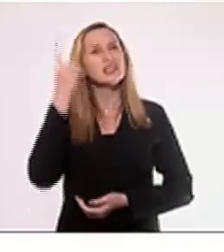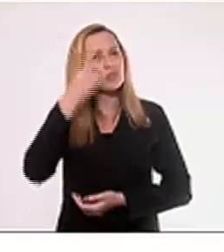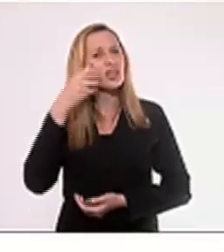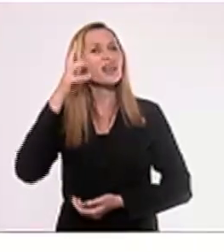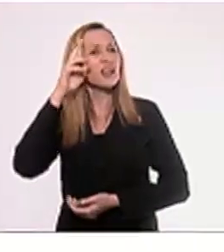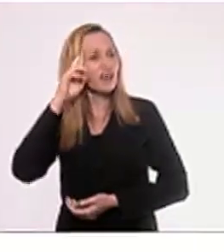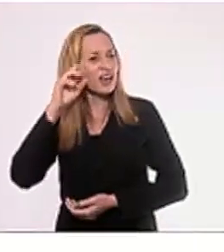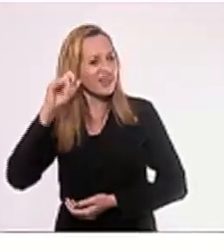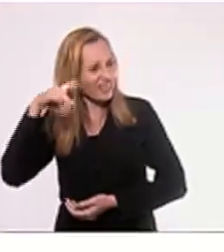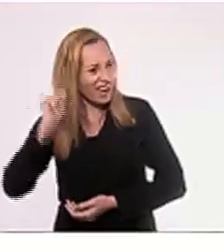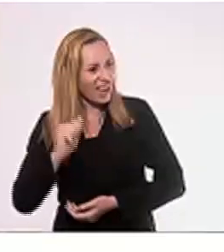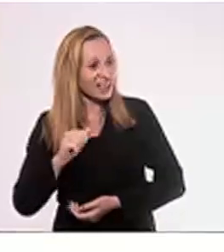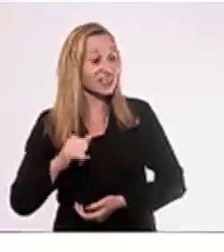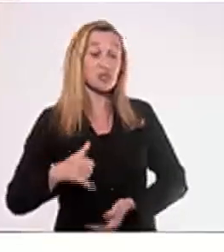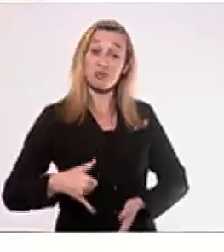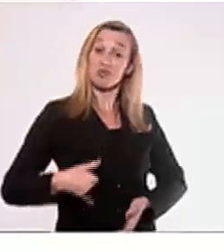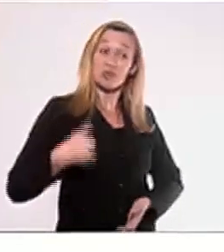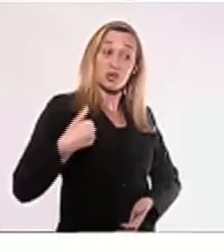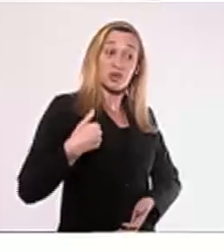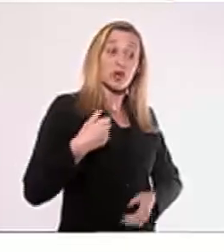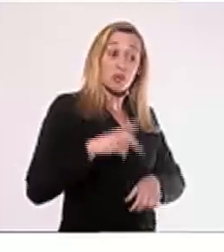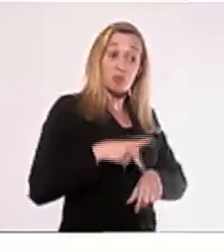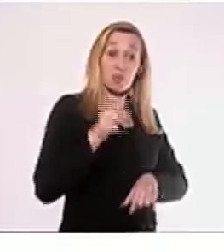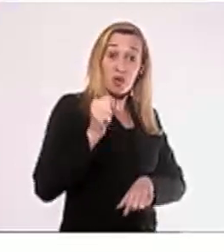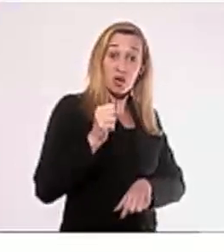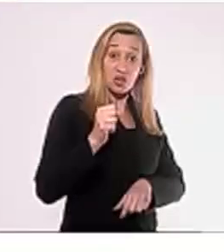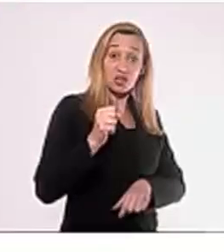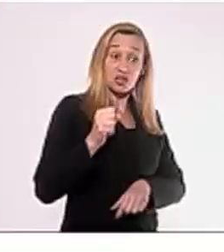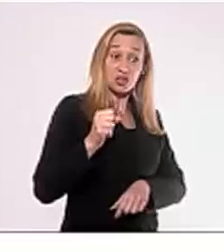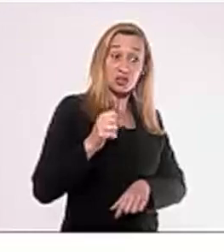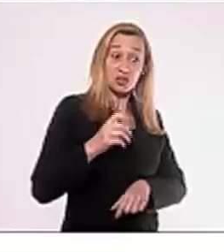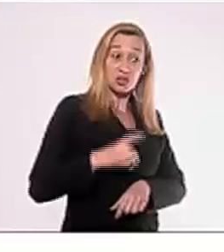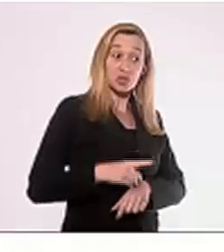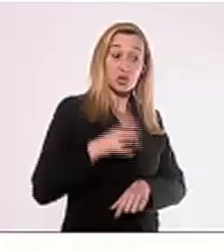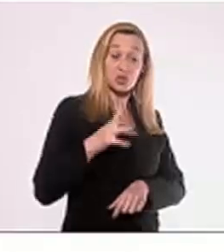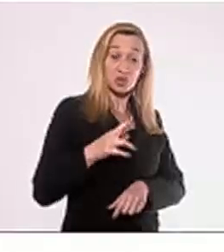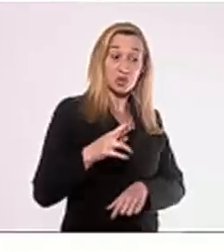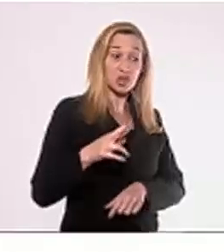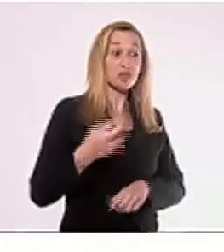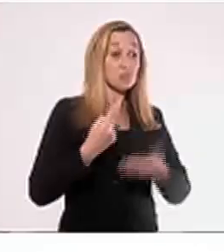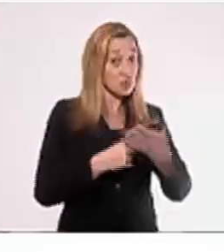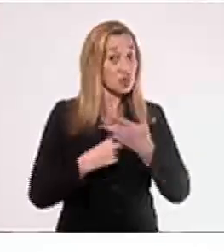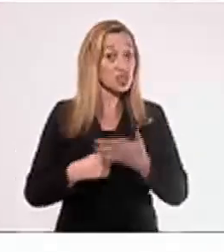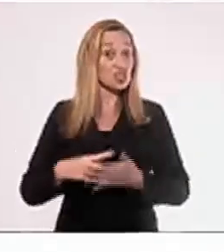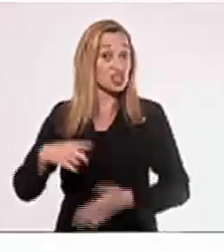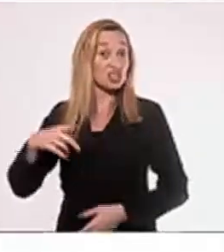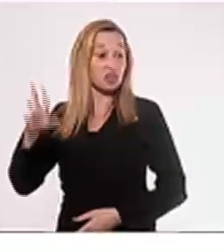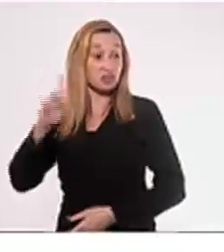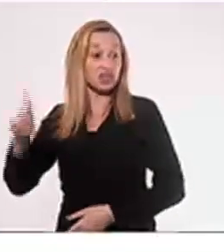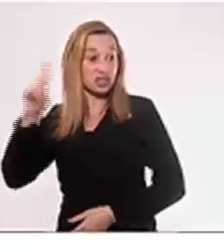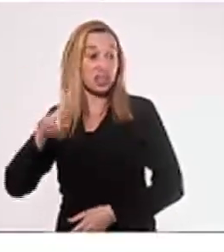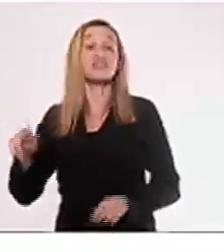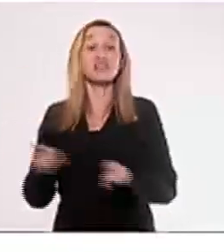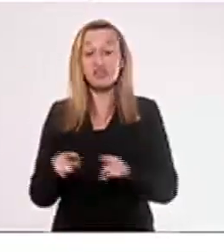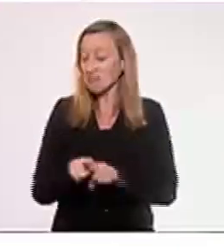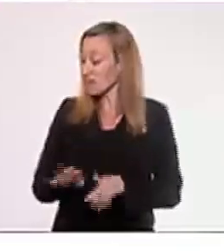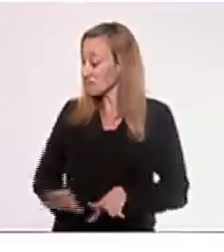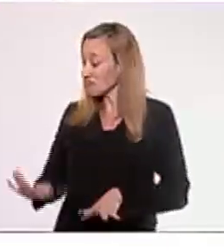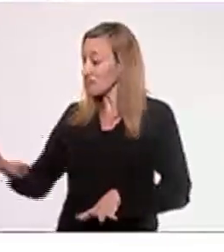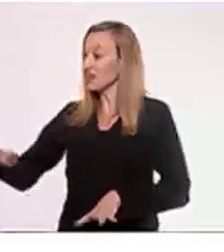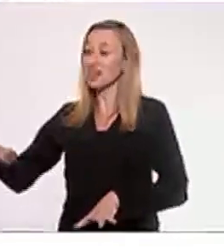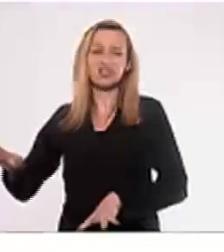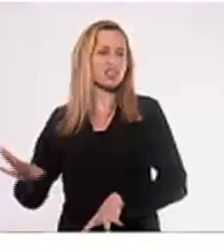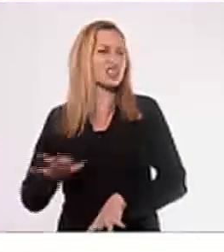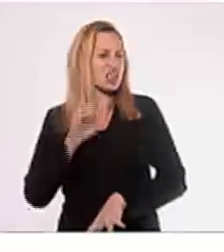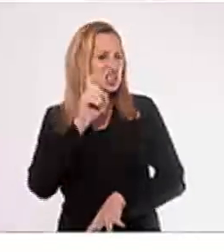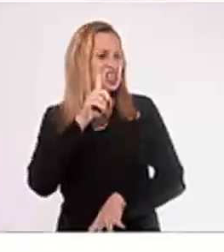muito orgulho, pós-doutora, defendendo a universidade, pós-doutora favelada. Isso